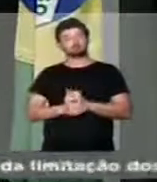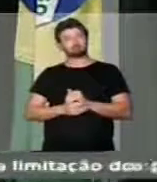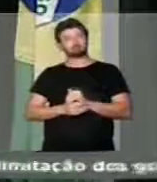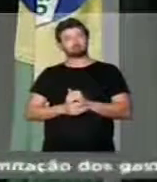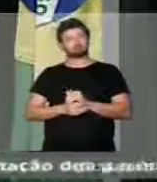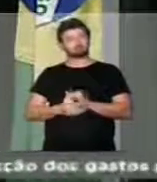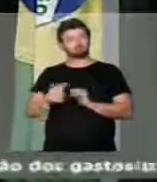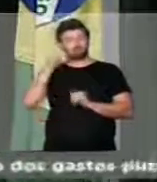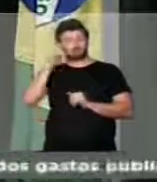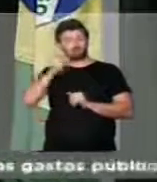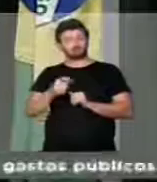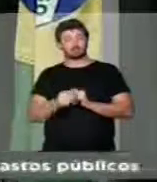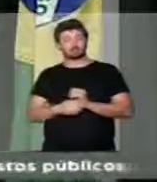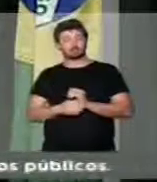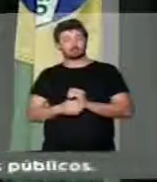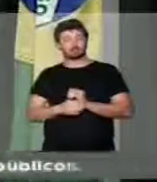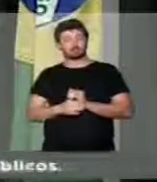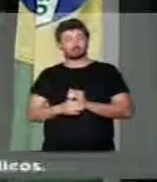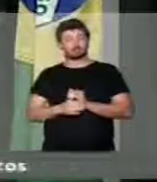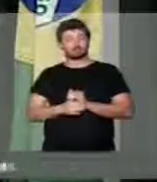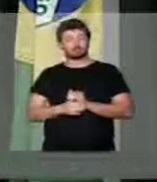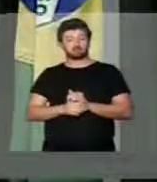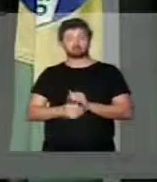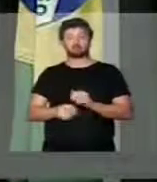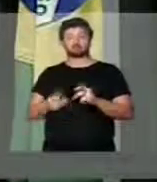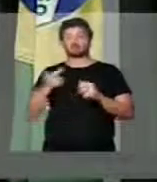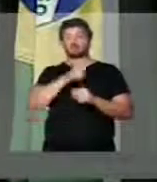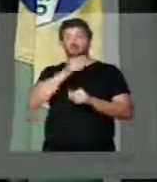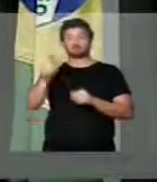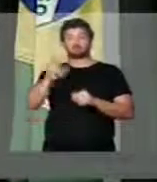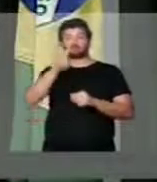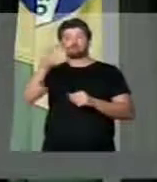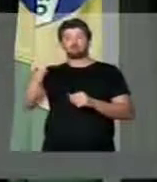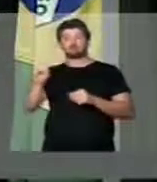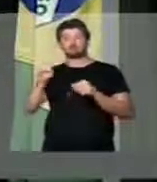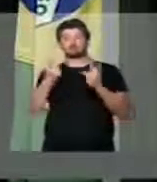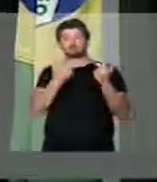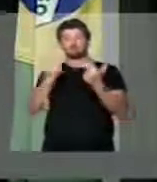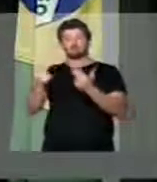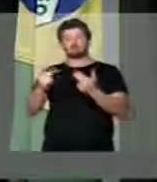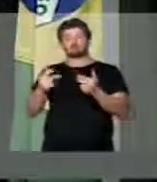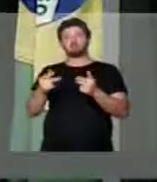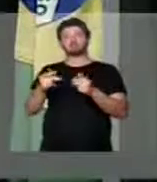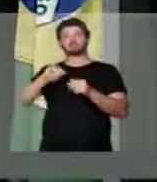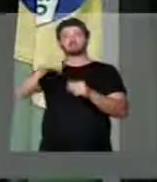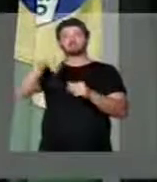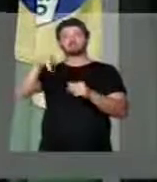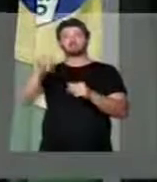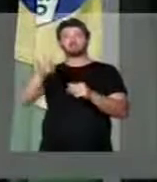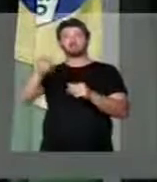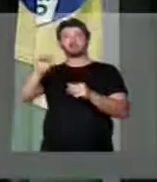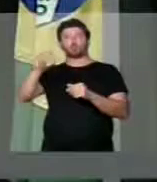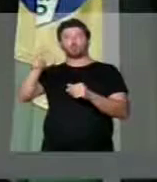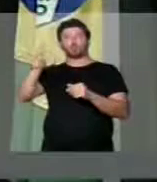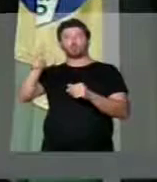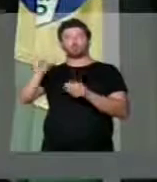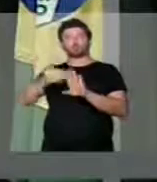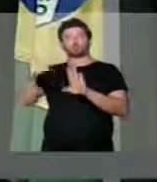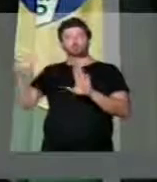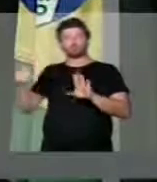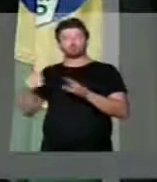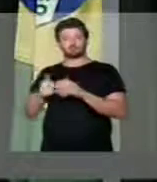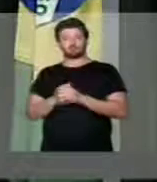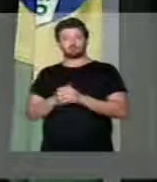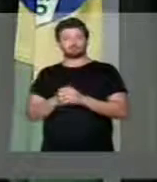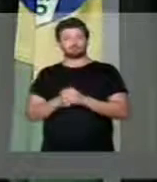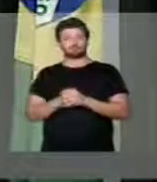as versões, todas assemelhadas, deixaram de lado a renúncia de Jânio, ou mesmo o acidente de